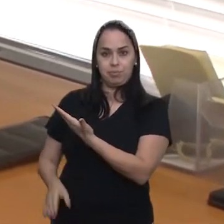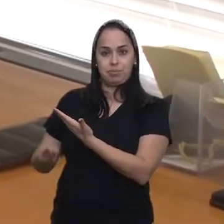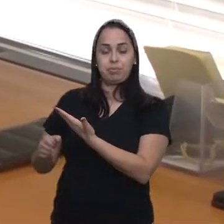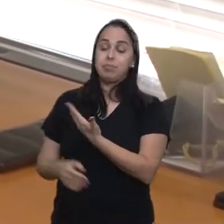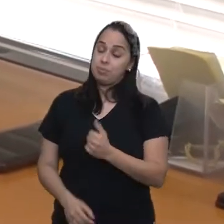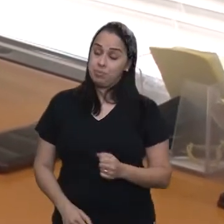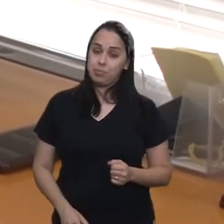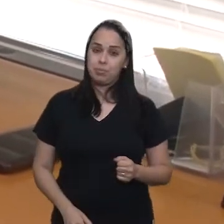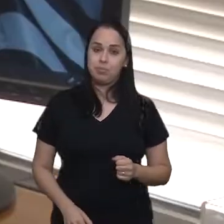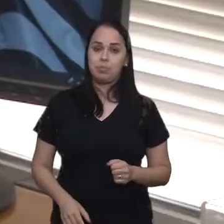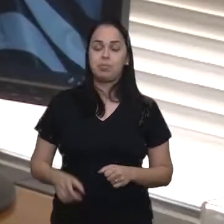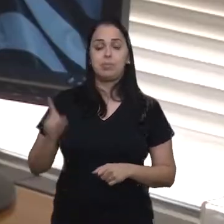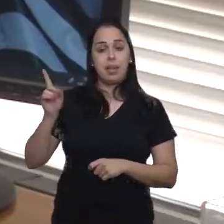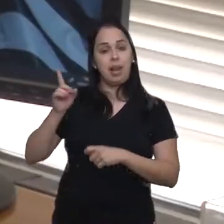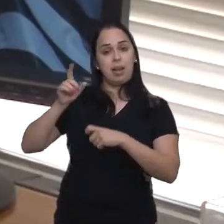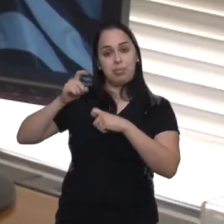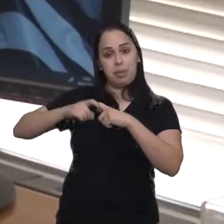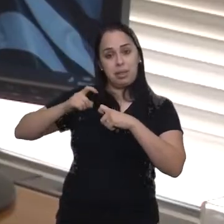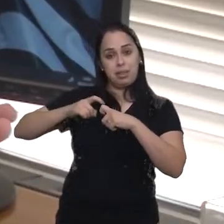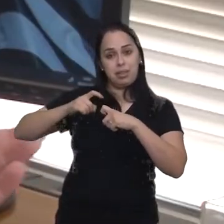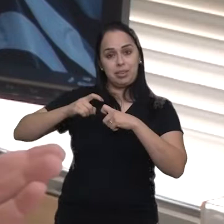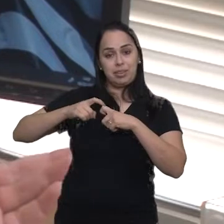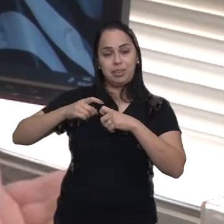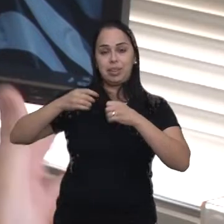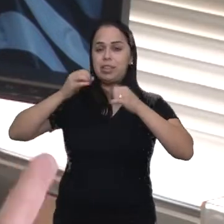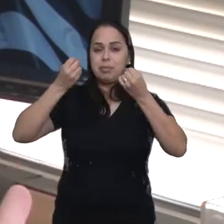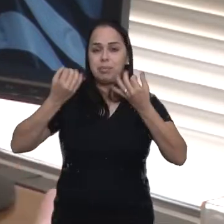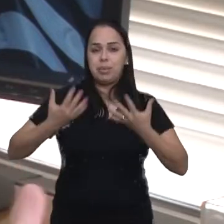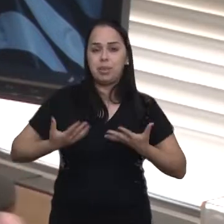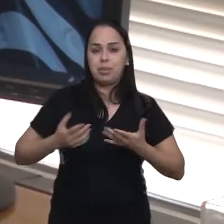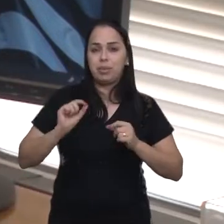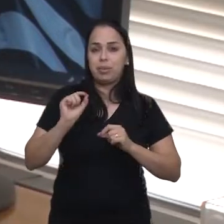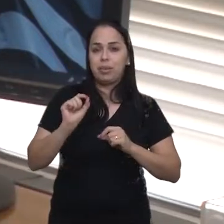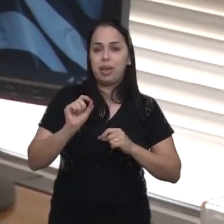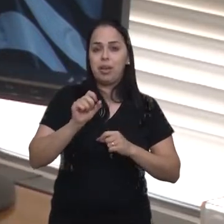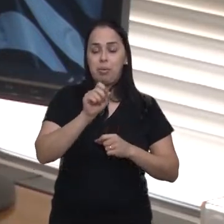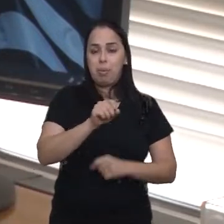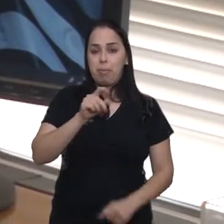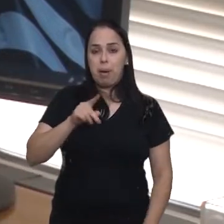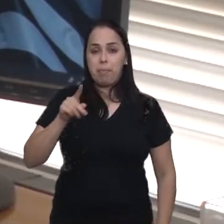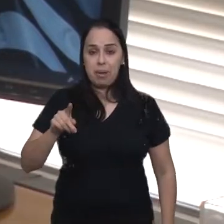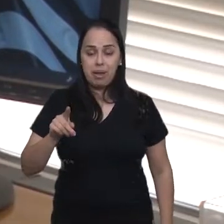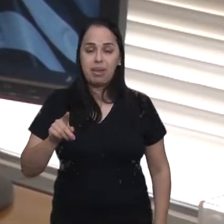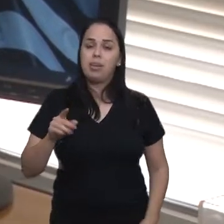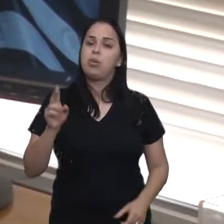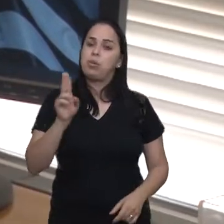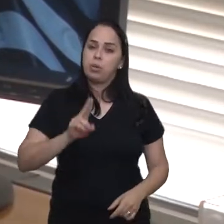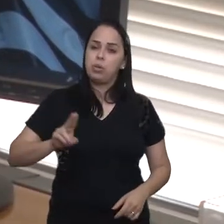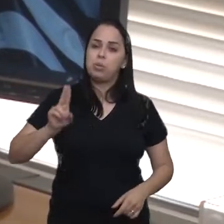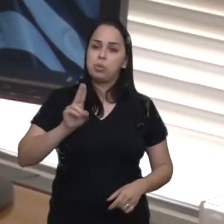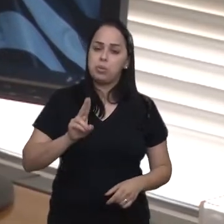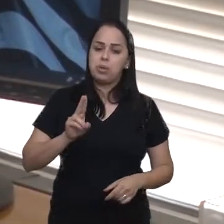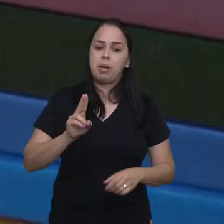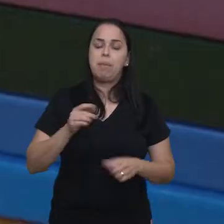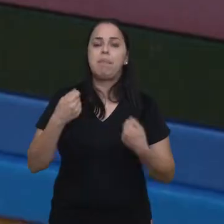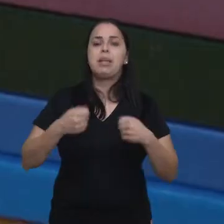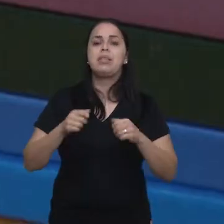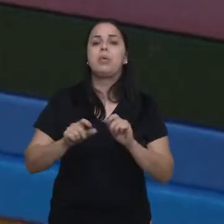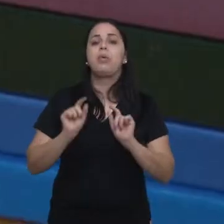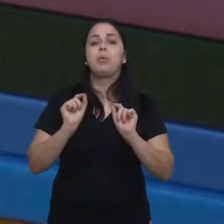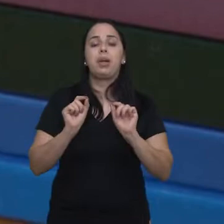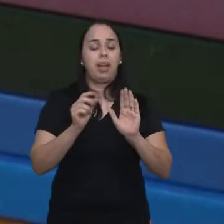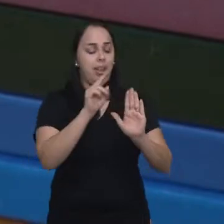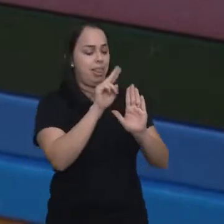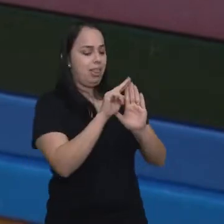do Estado de São Paulo, o Dr. Wagmar Barbosa ressalta que as plataformas utilizadas para aplicar a telemedicina